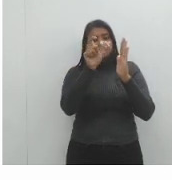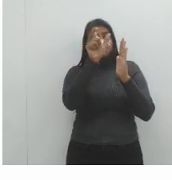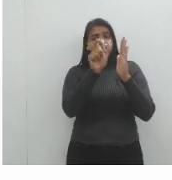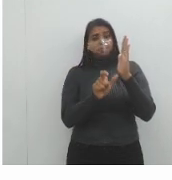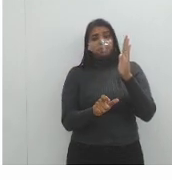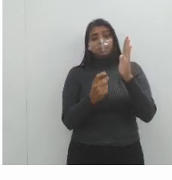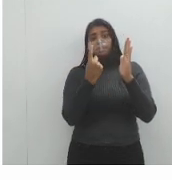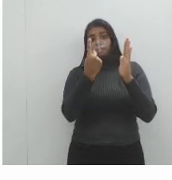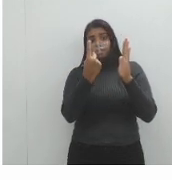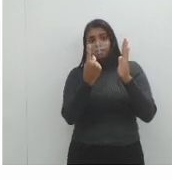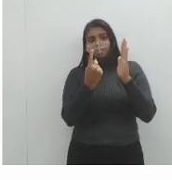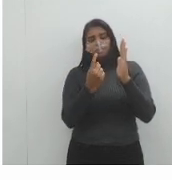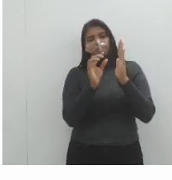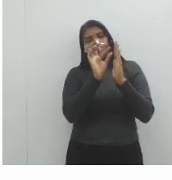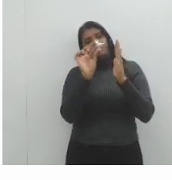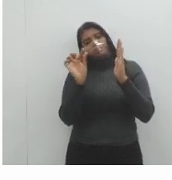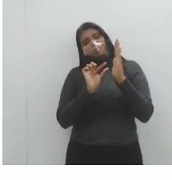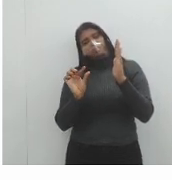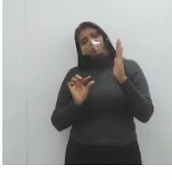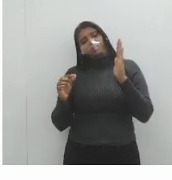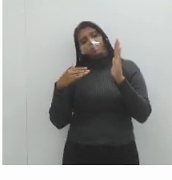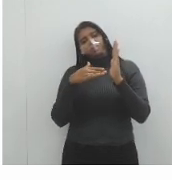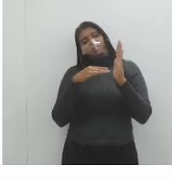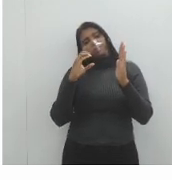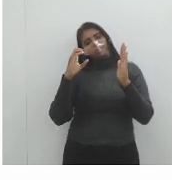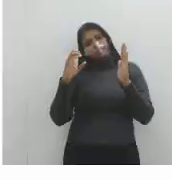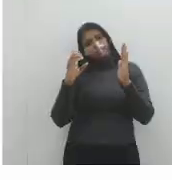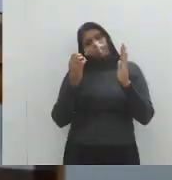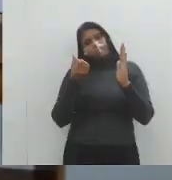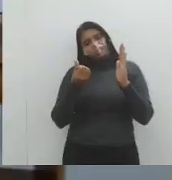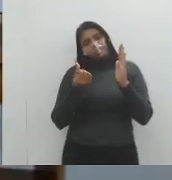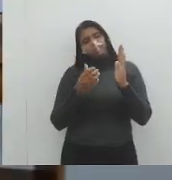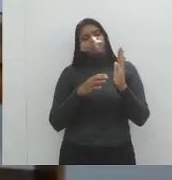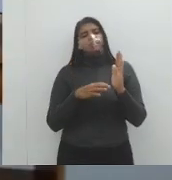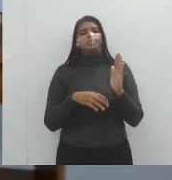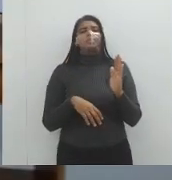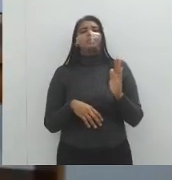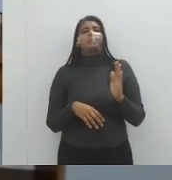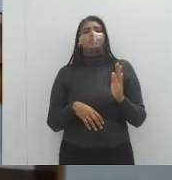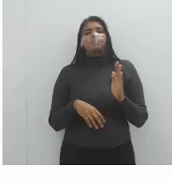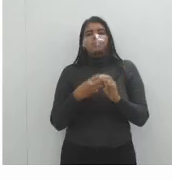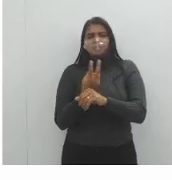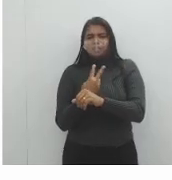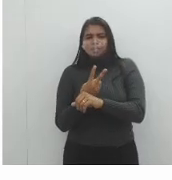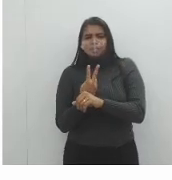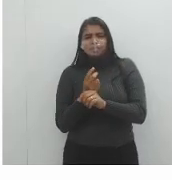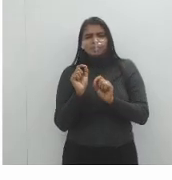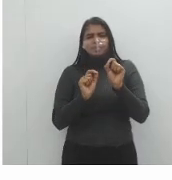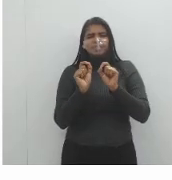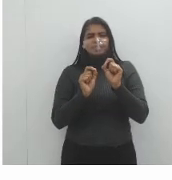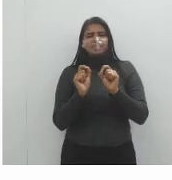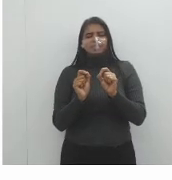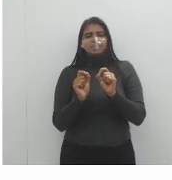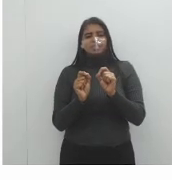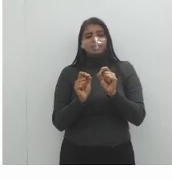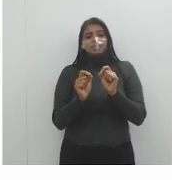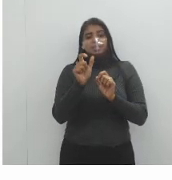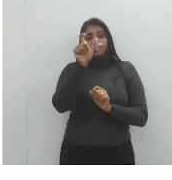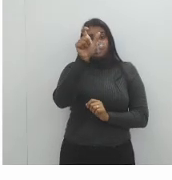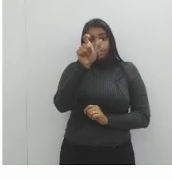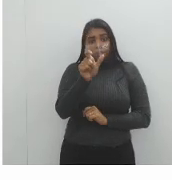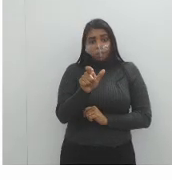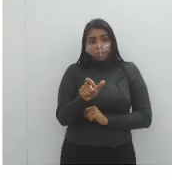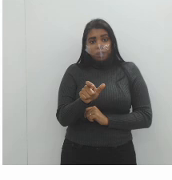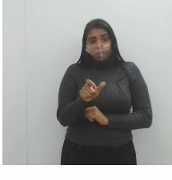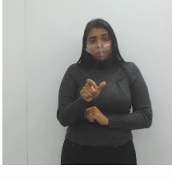coluna 1 e no período 6. Procure aí na tabela quem é que está na coluna 1